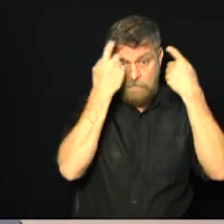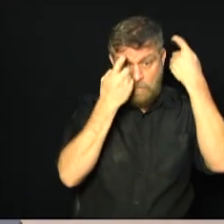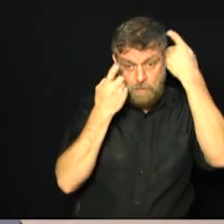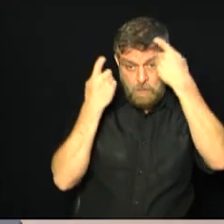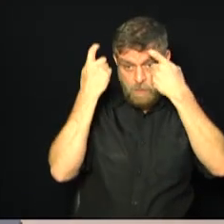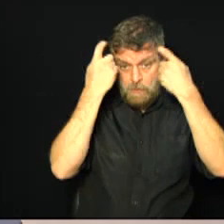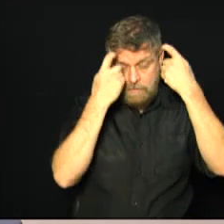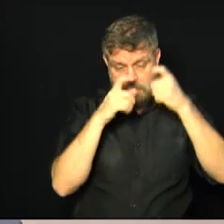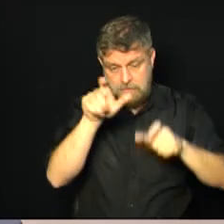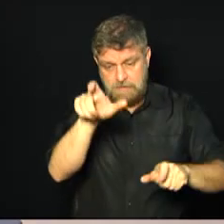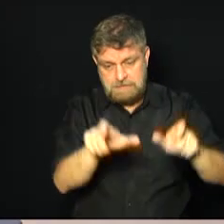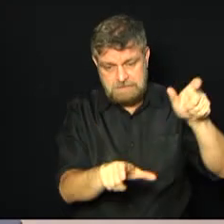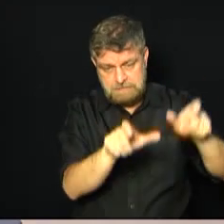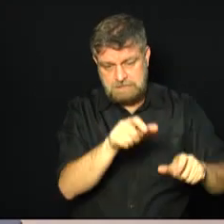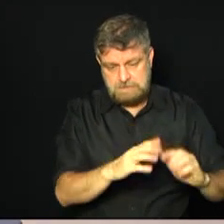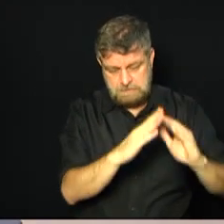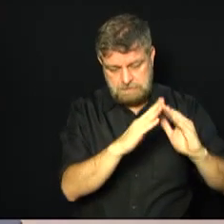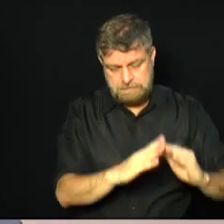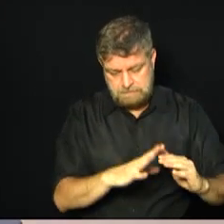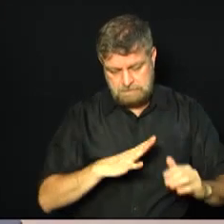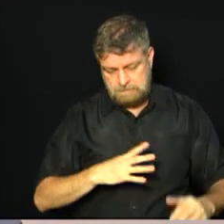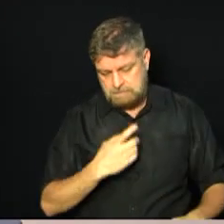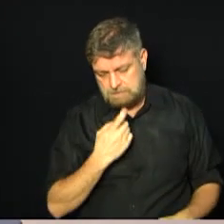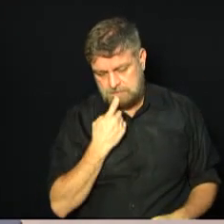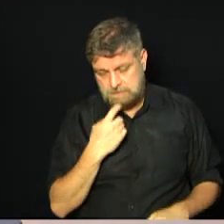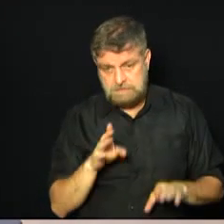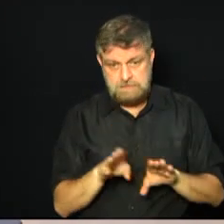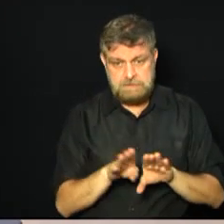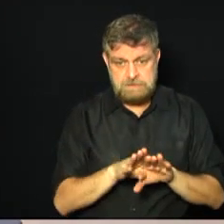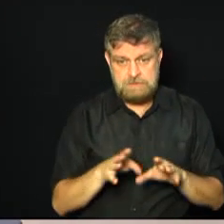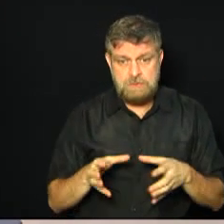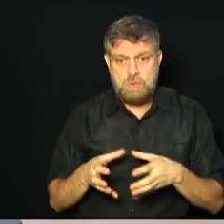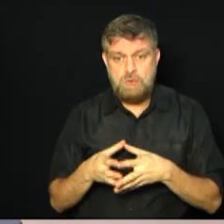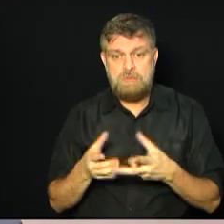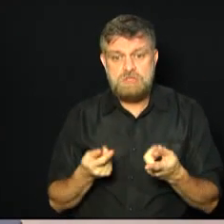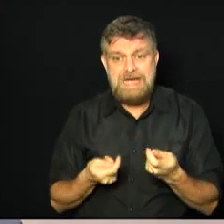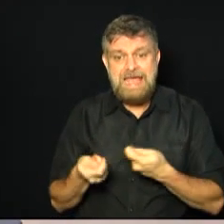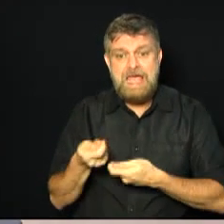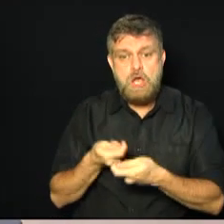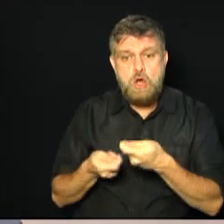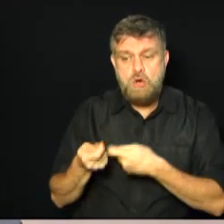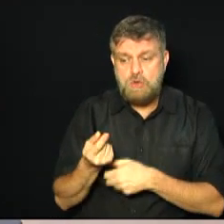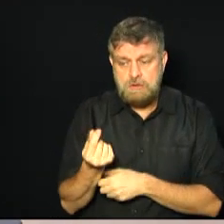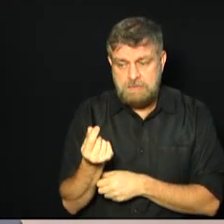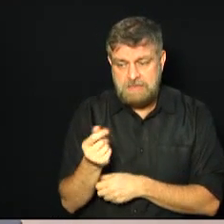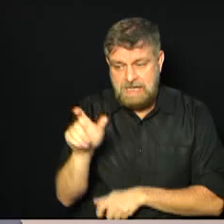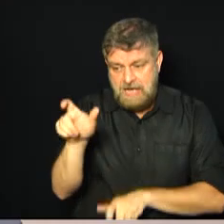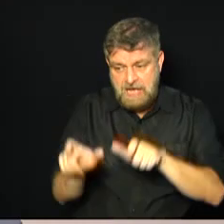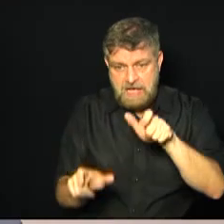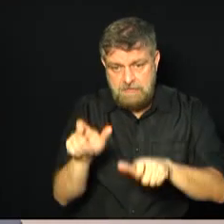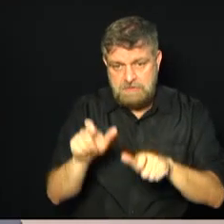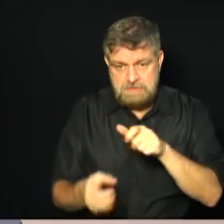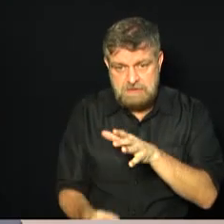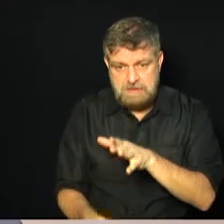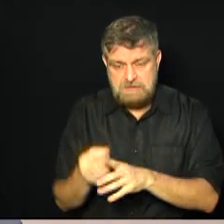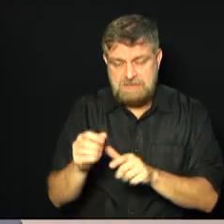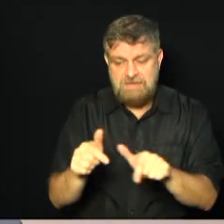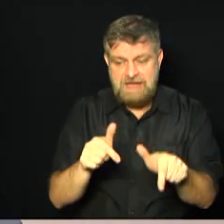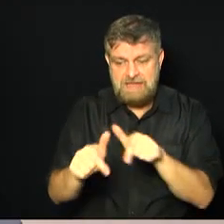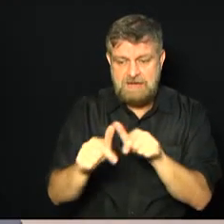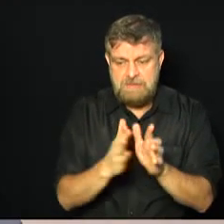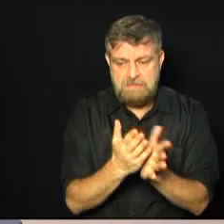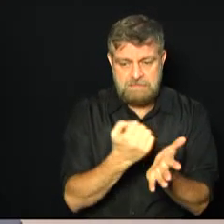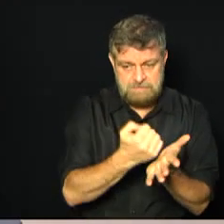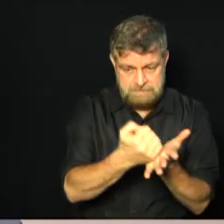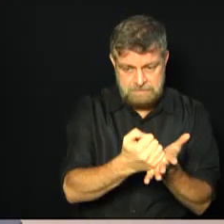nossos munícipes e também por ser uma comissão de economia com as pessoas que geram emprego e trabalho. Então, da minha parte, já